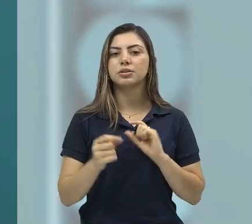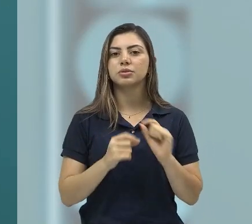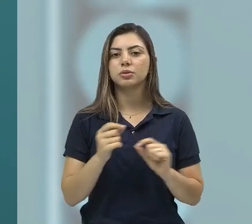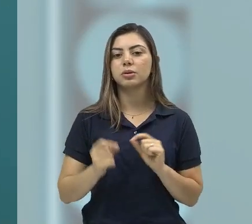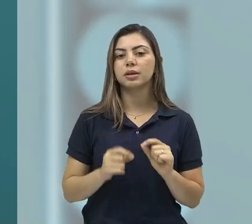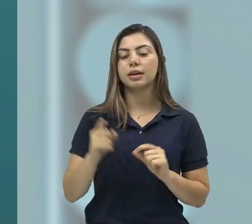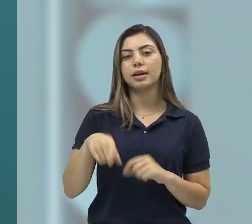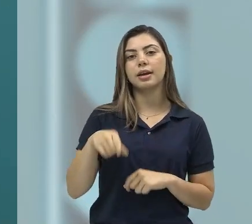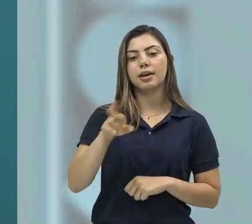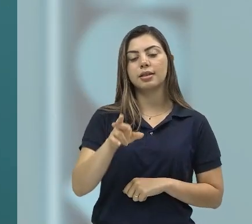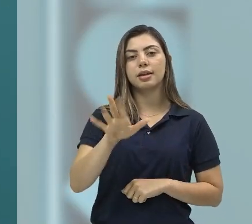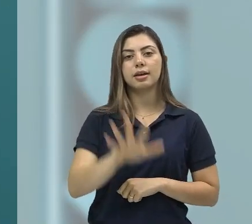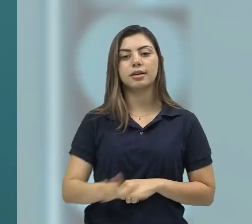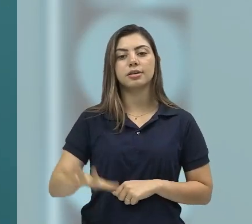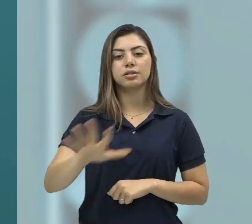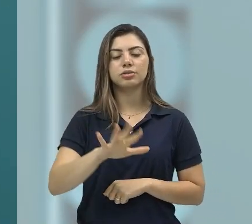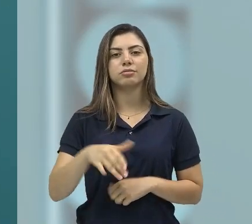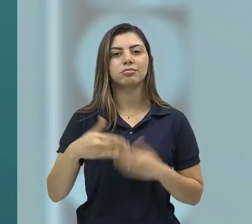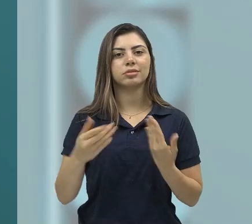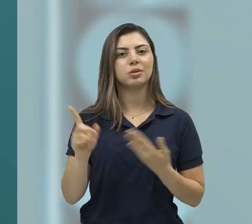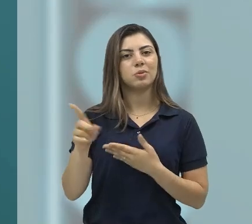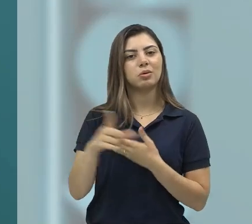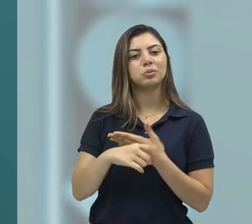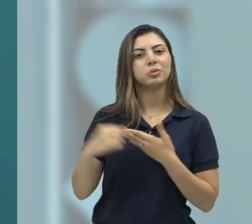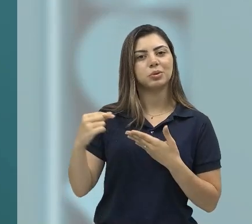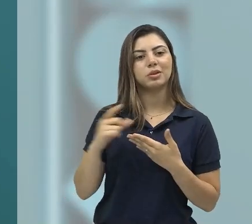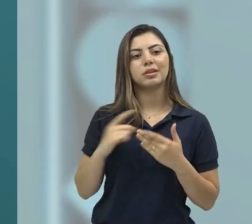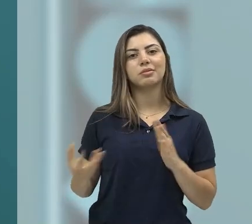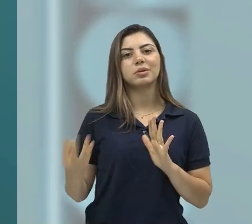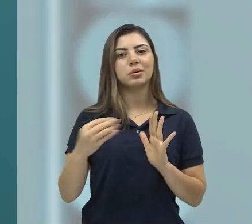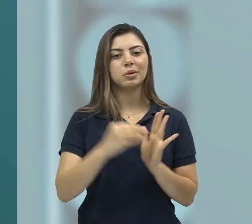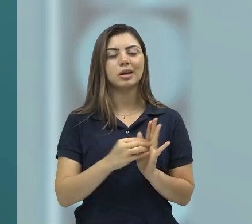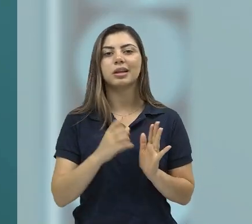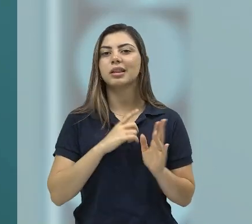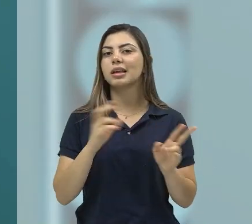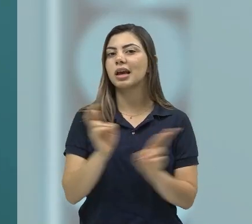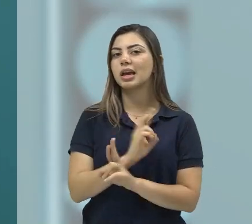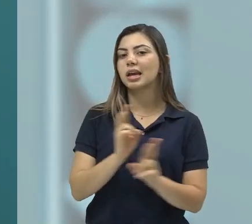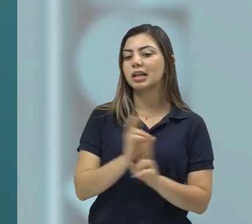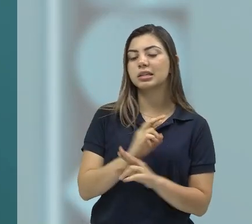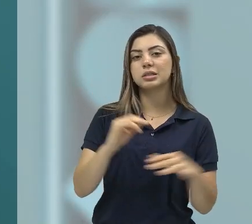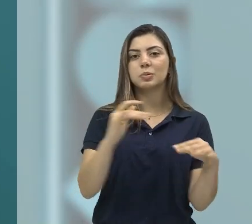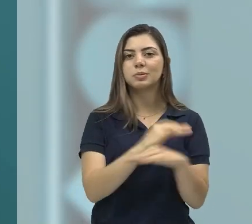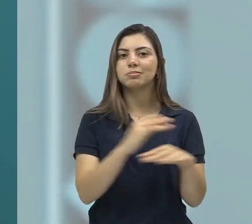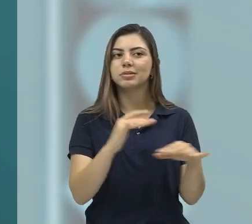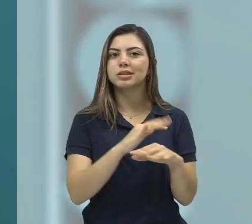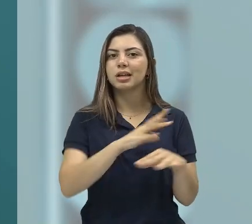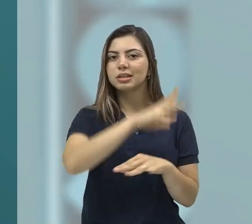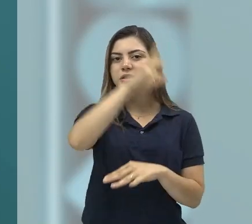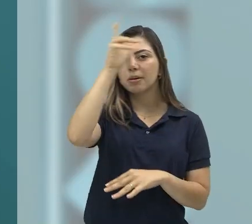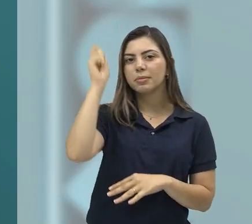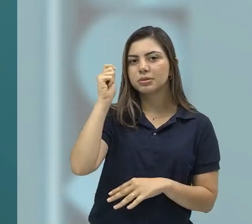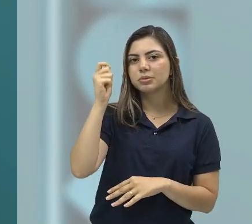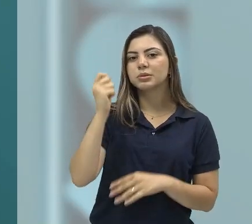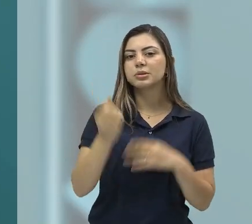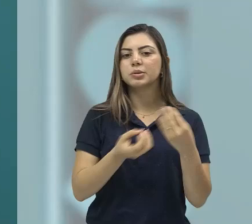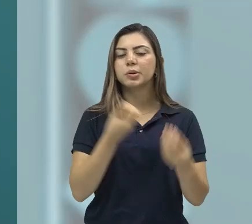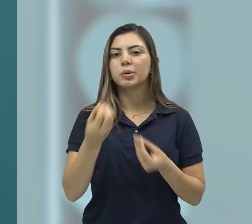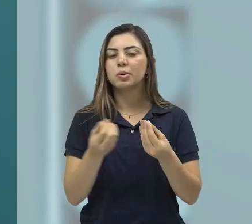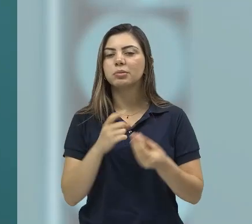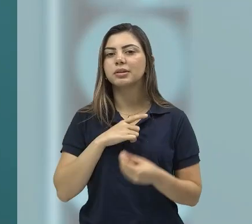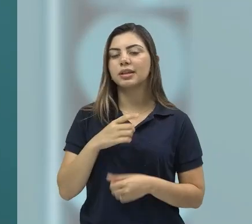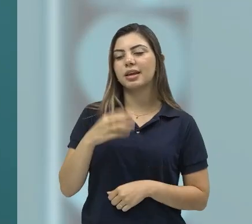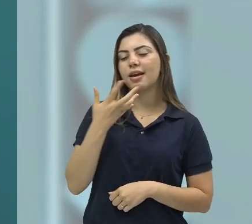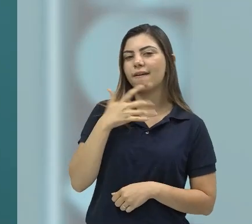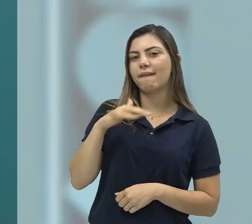elementos regionais. O Milton vai trazer isso para suas obras, né? Essa relação com Manaus, como que é essa relação com a infância. A